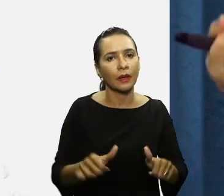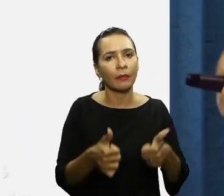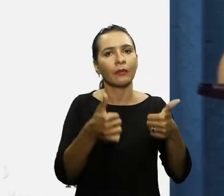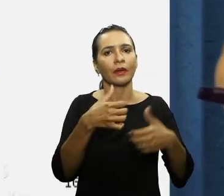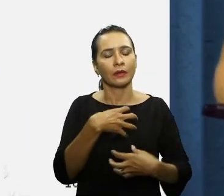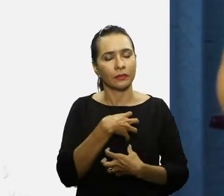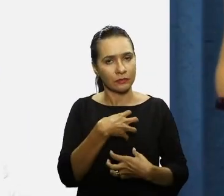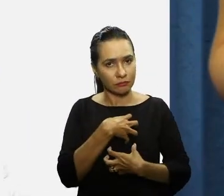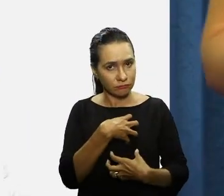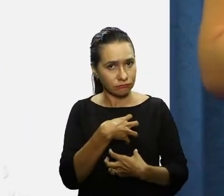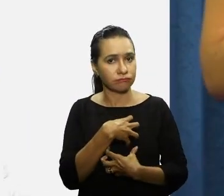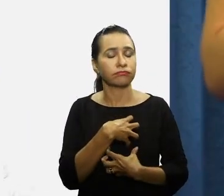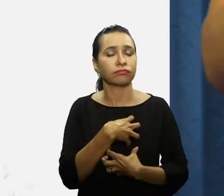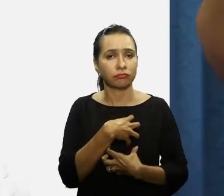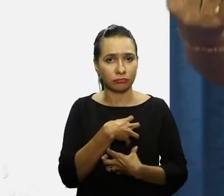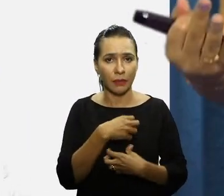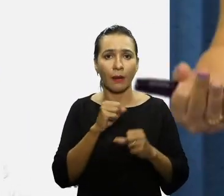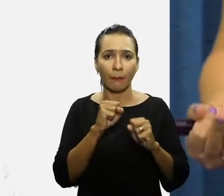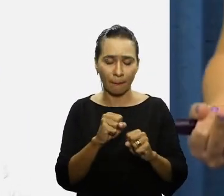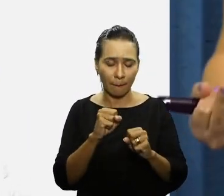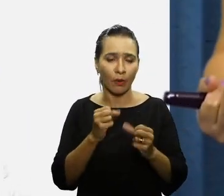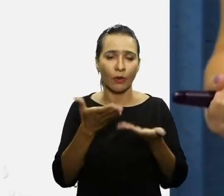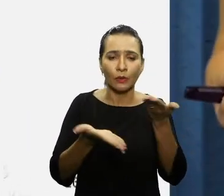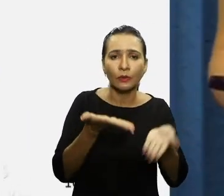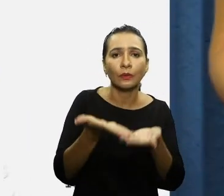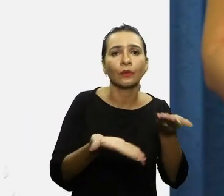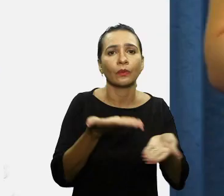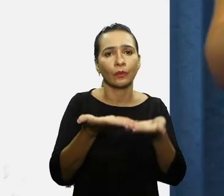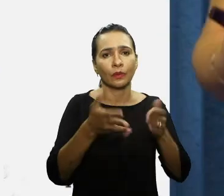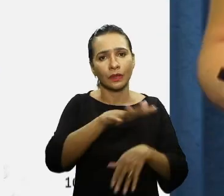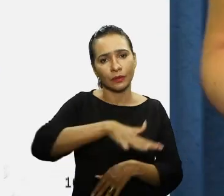algum sentimento de carinho com o